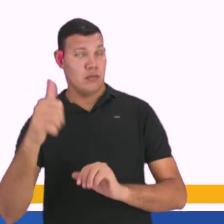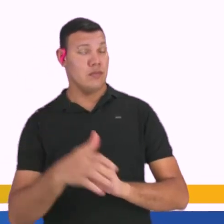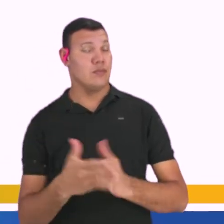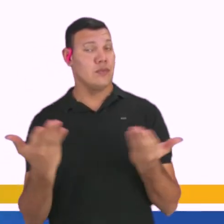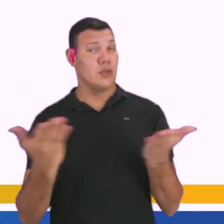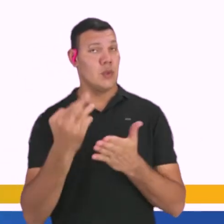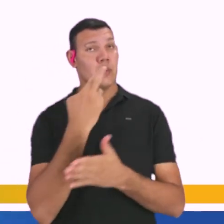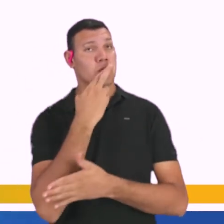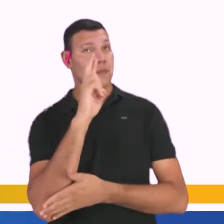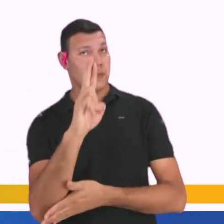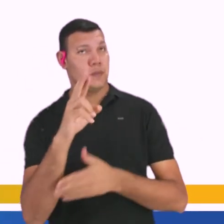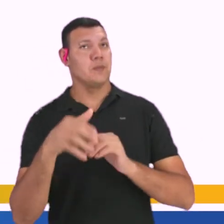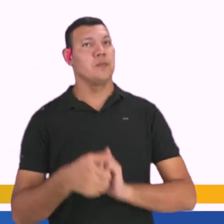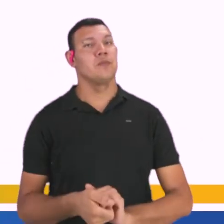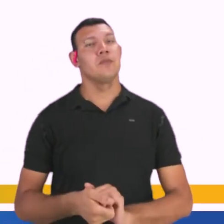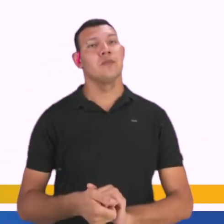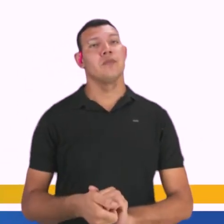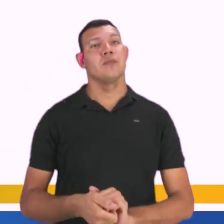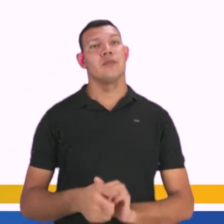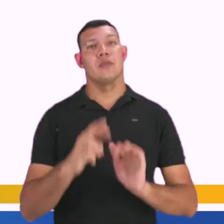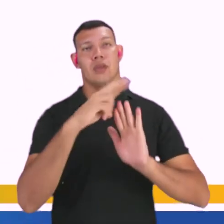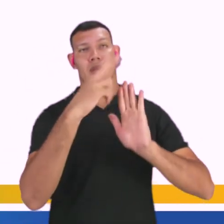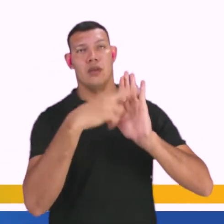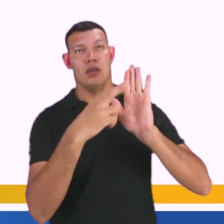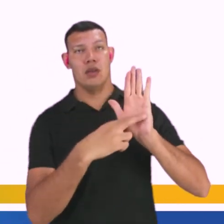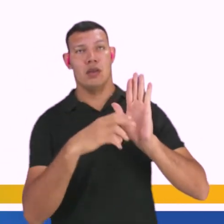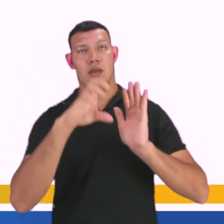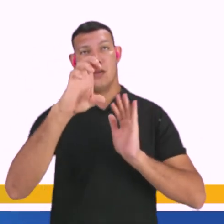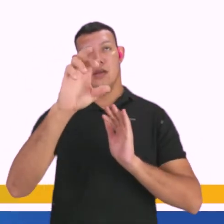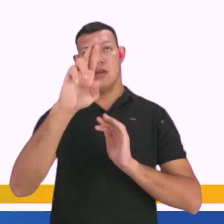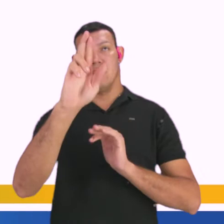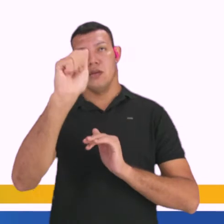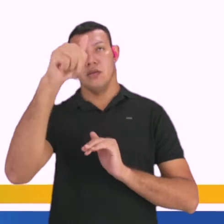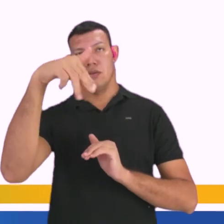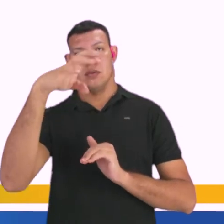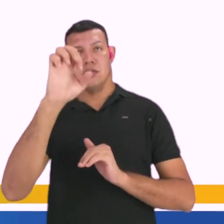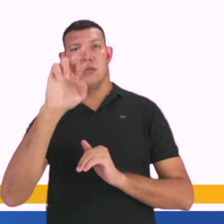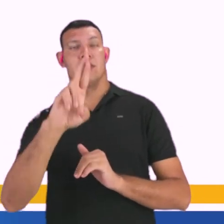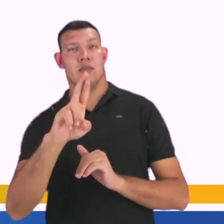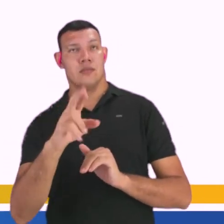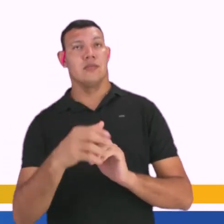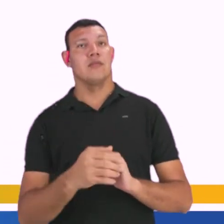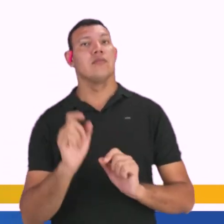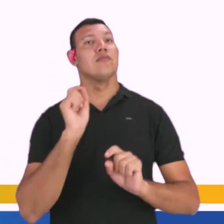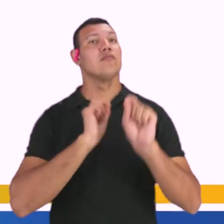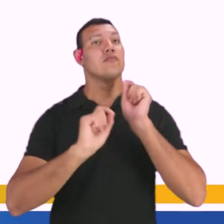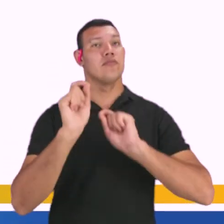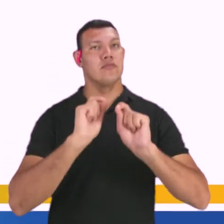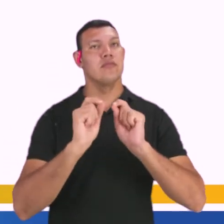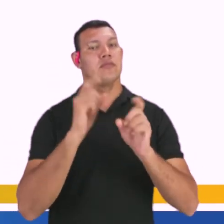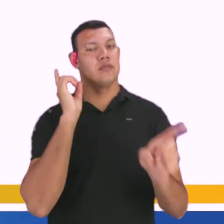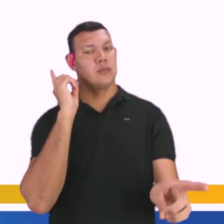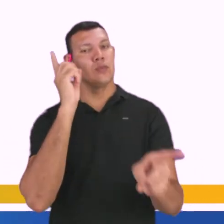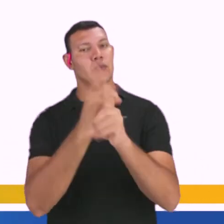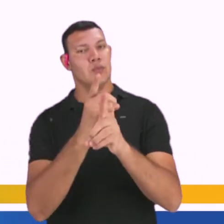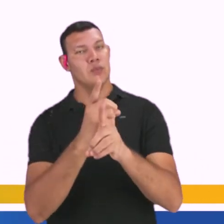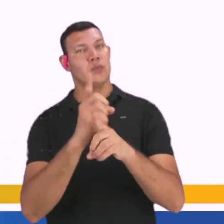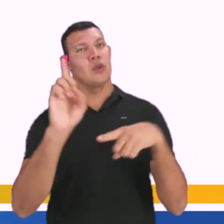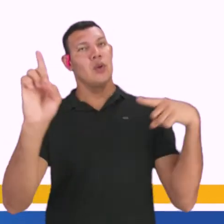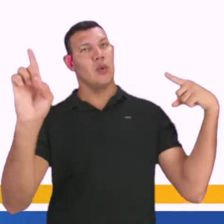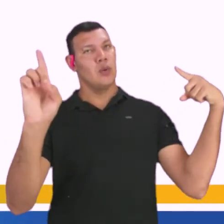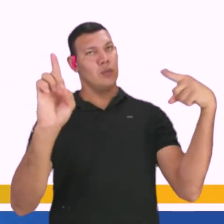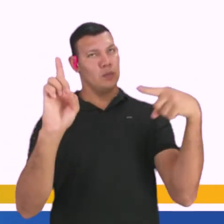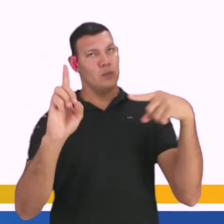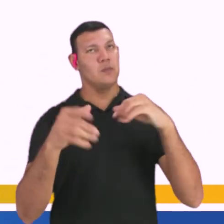solução primeiro pela Regra de Cramer você deve determinar o determinante né